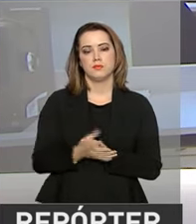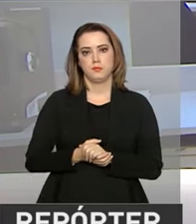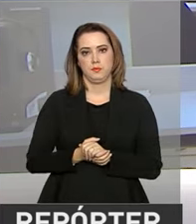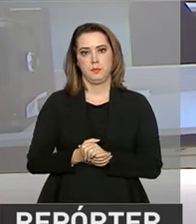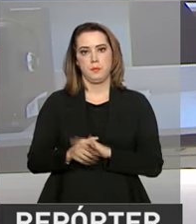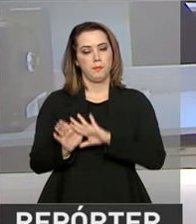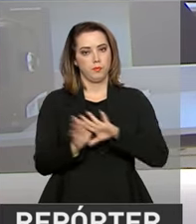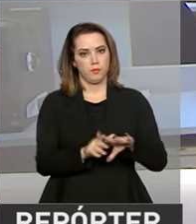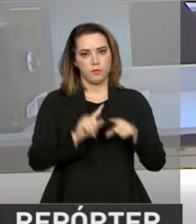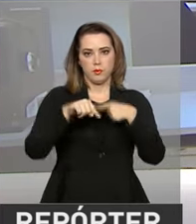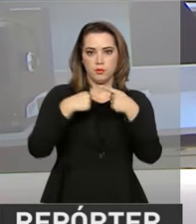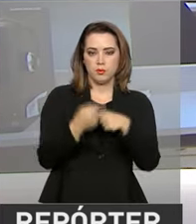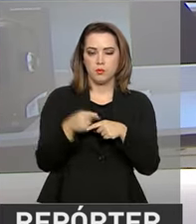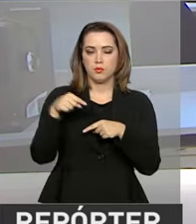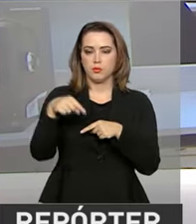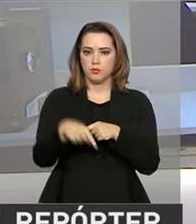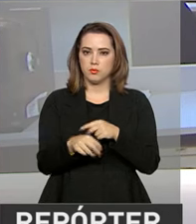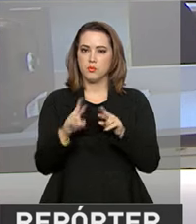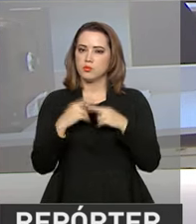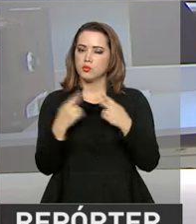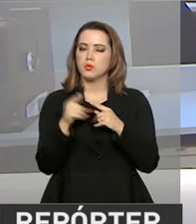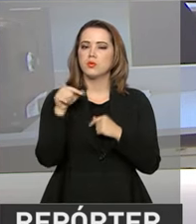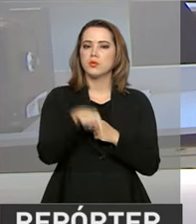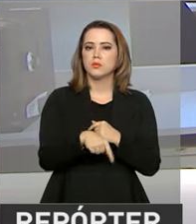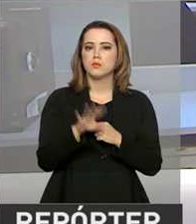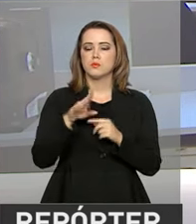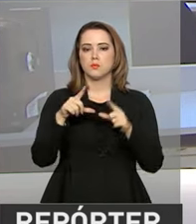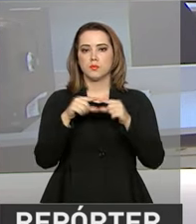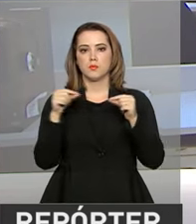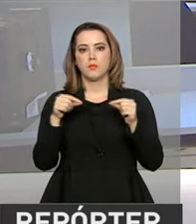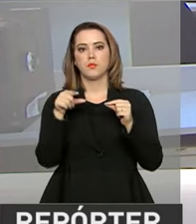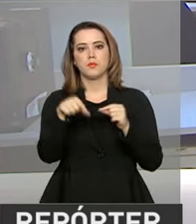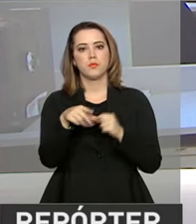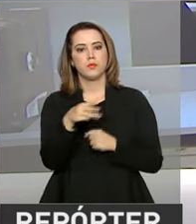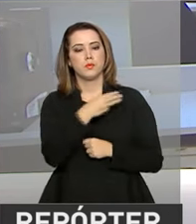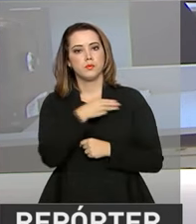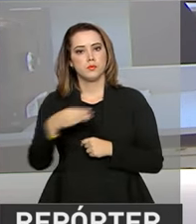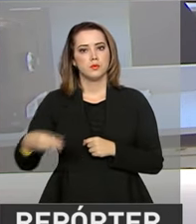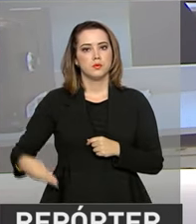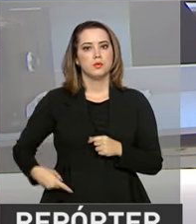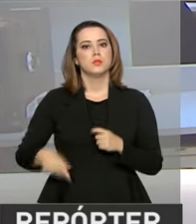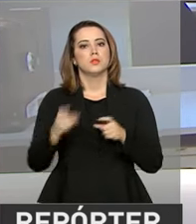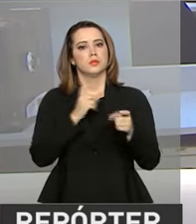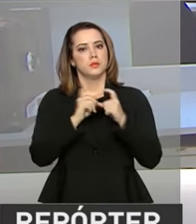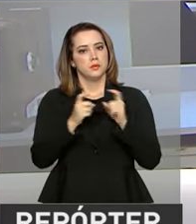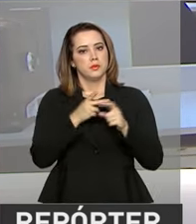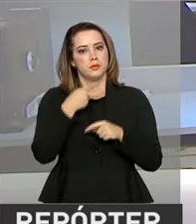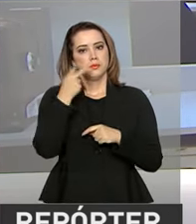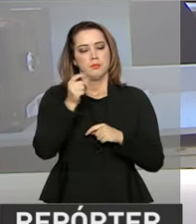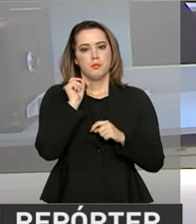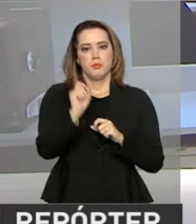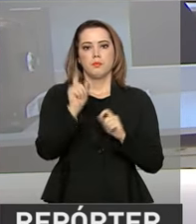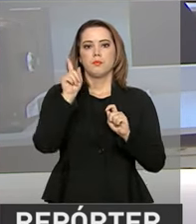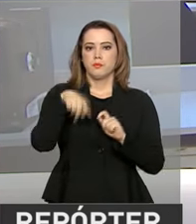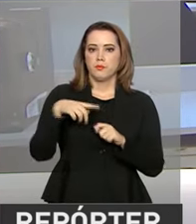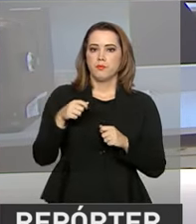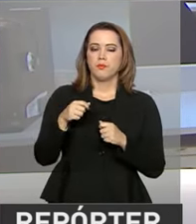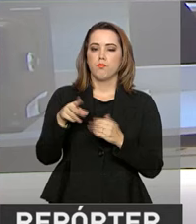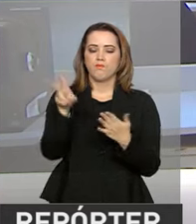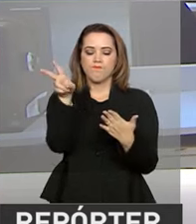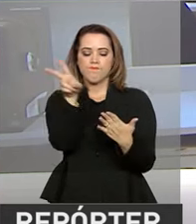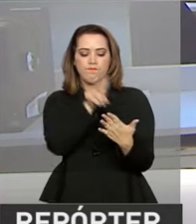após participar de um seminário aqui em Brasília, o ministro da Fazenda, Henrique Meirelles, conversou rapidamente com a imprensa e destacou que é preciso fazer